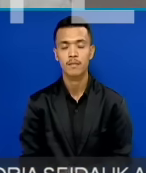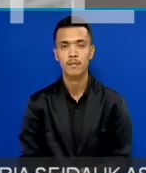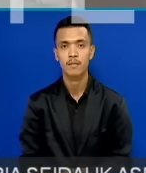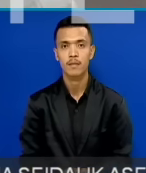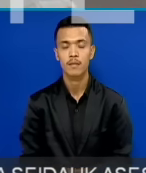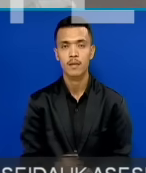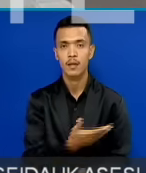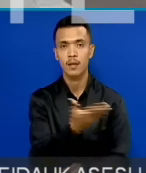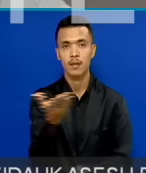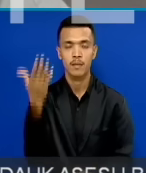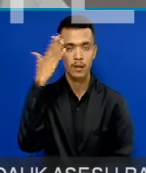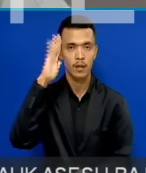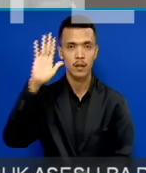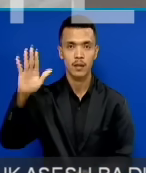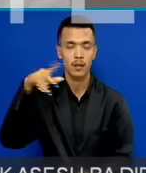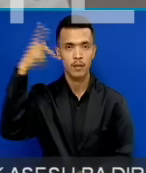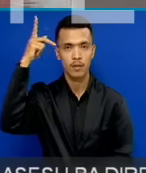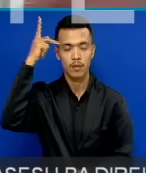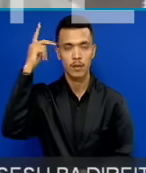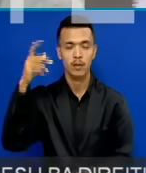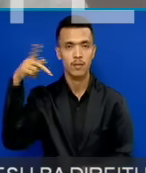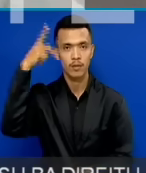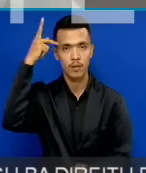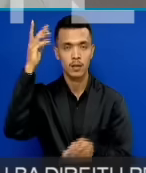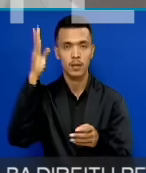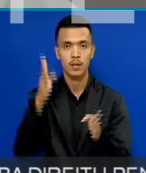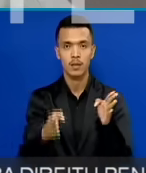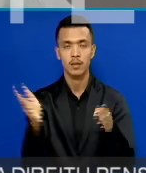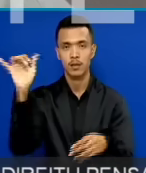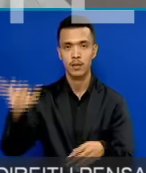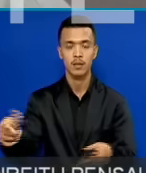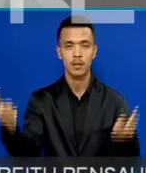Se imi la hatene politica, politico si la sei mai manovra imi.